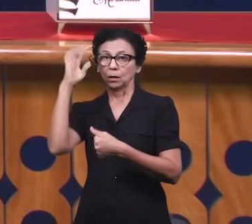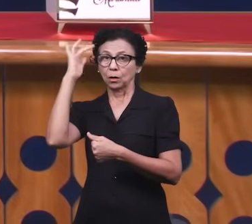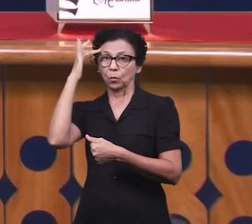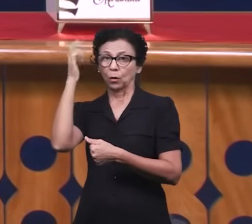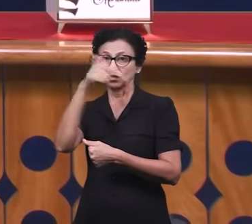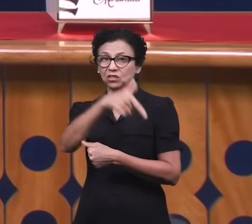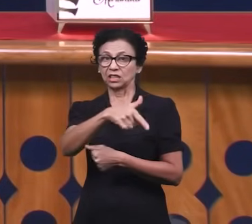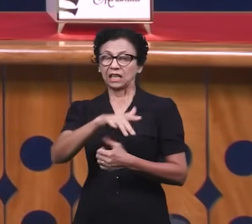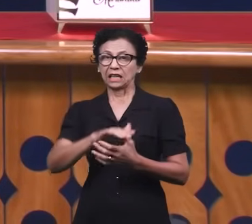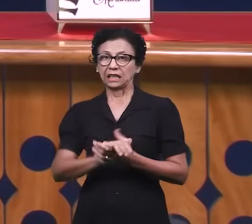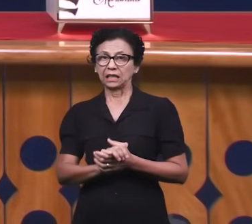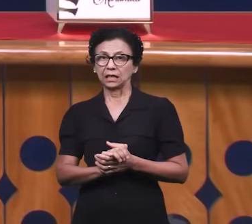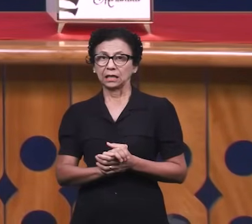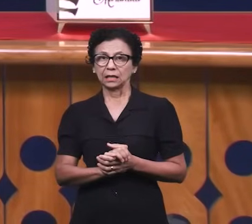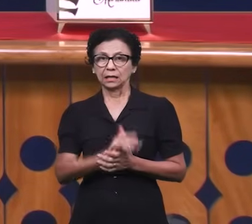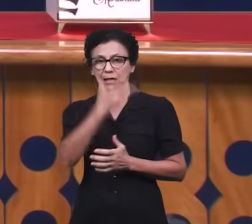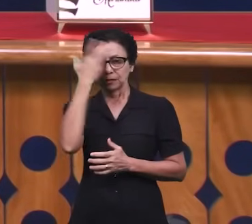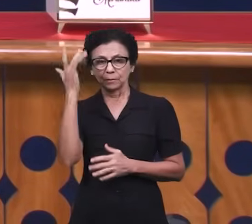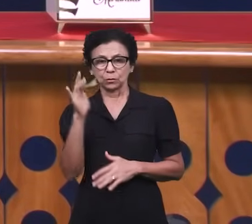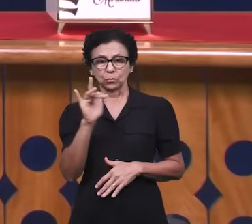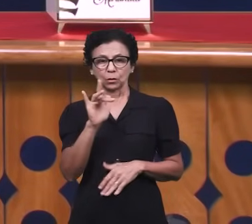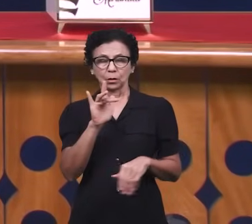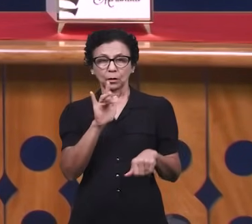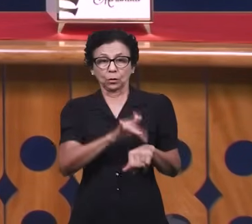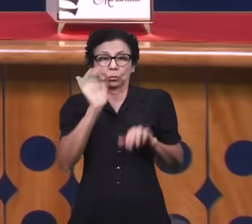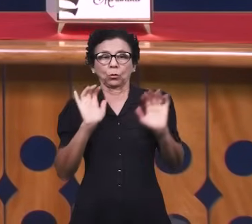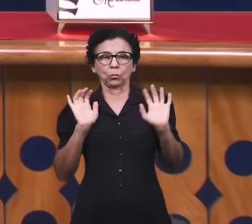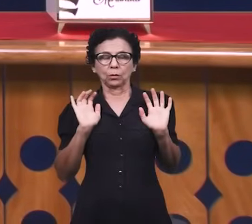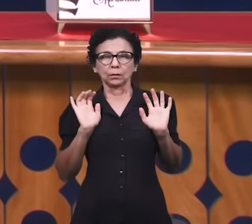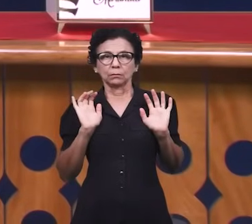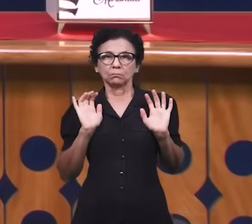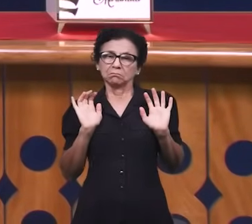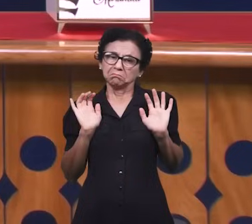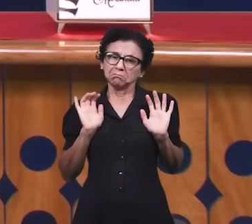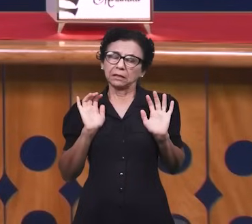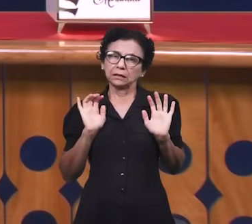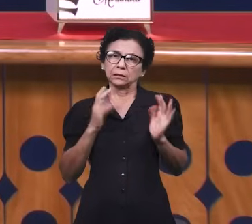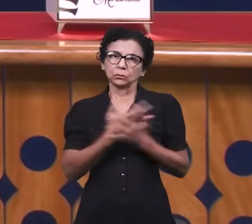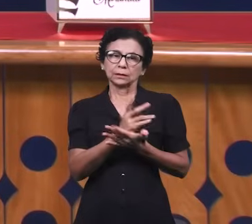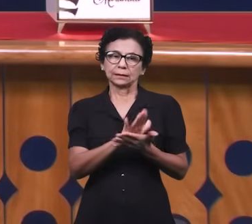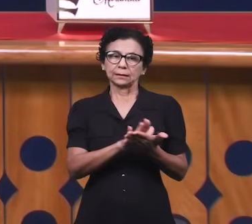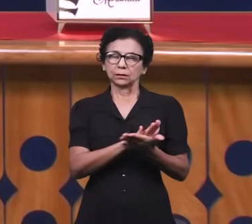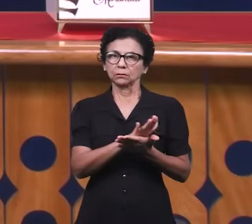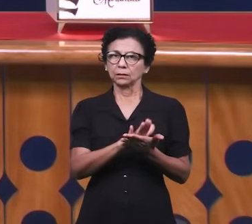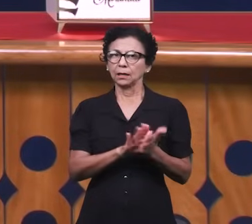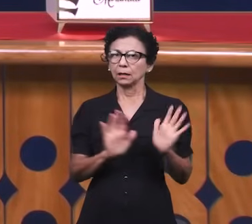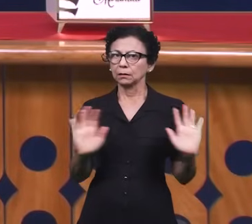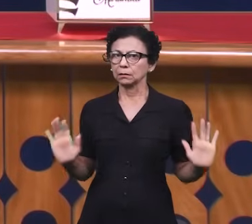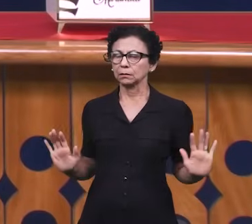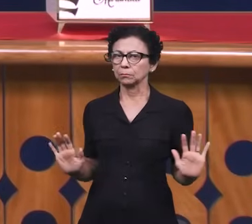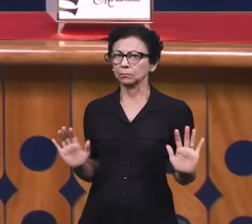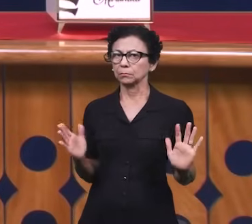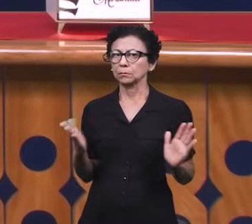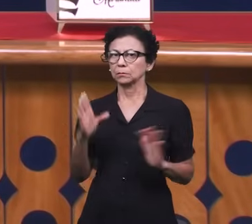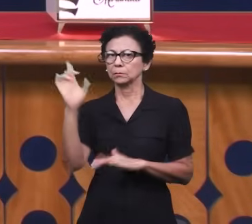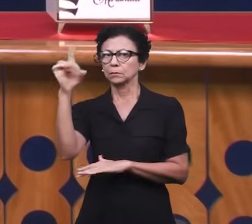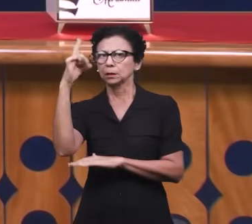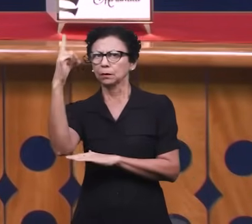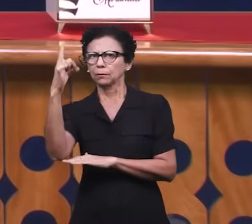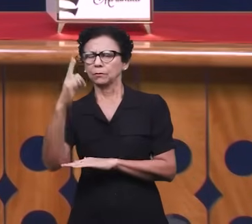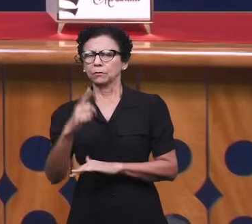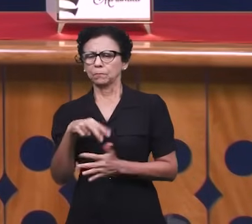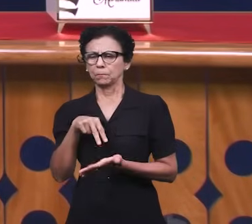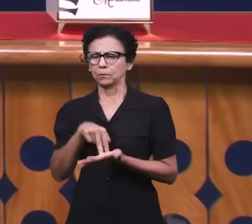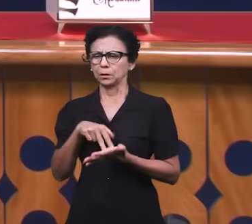eles tenham tocado na arca e nada aconteceu, mas agora não. Agora Davi tinha um firme propósito de servir a